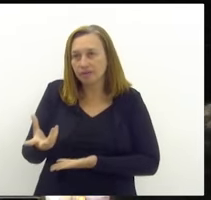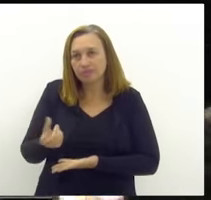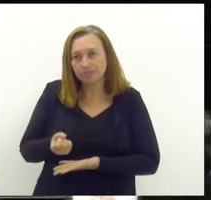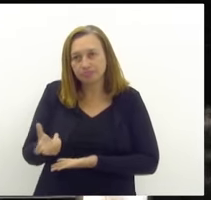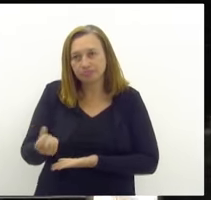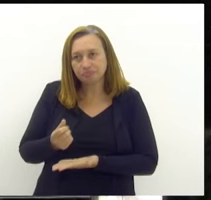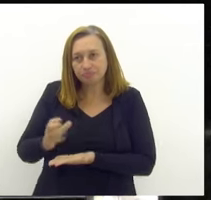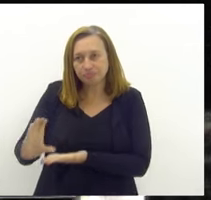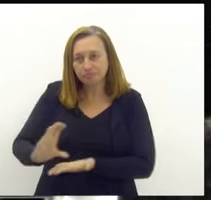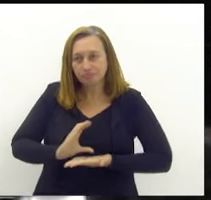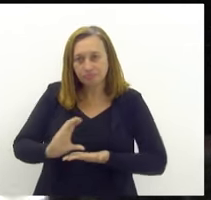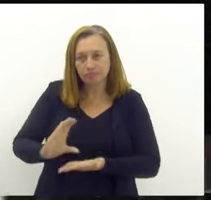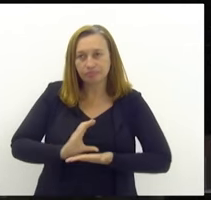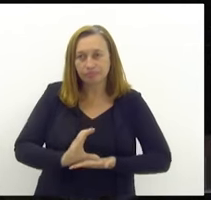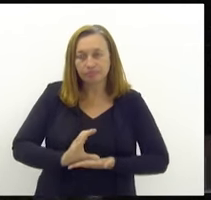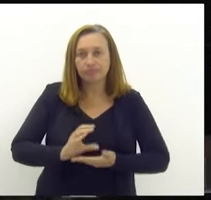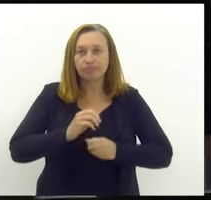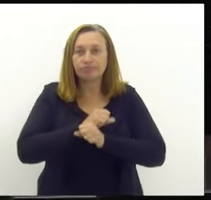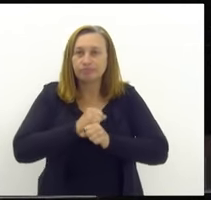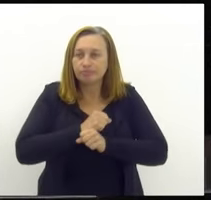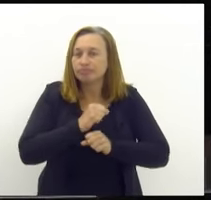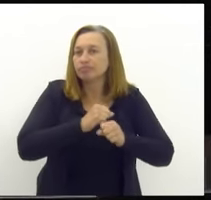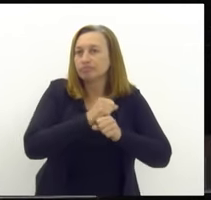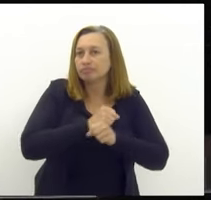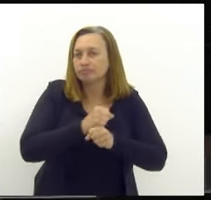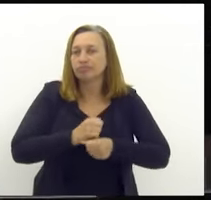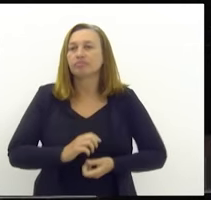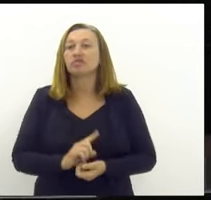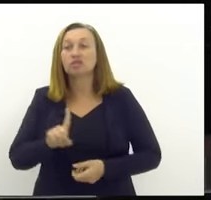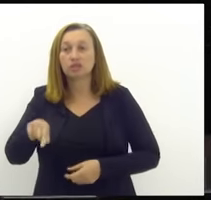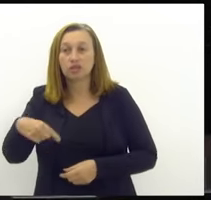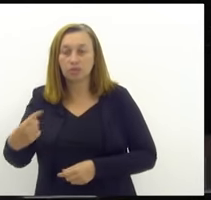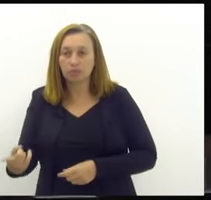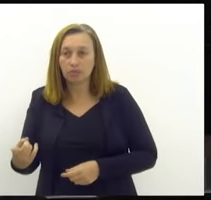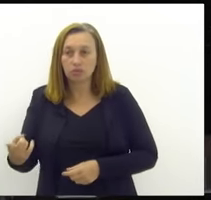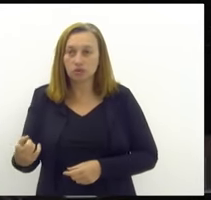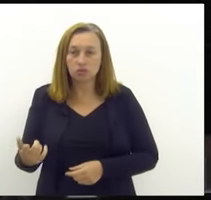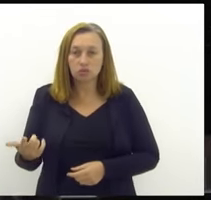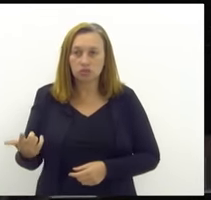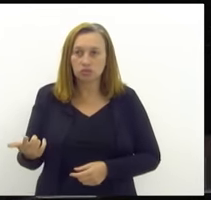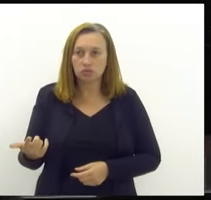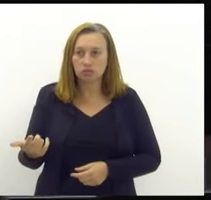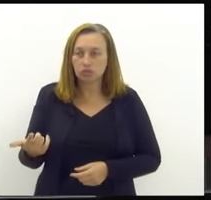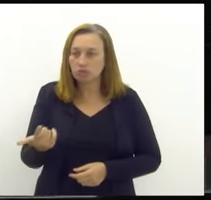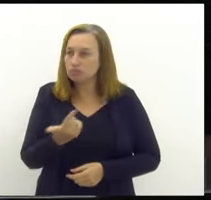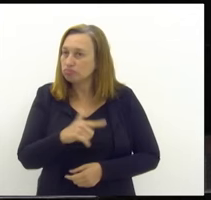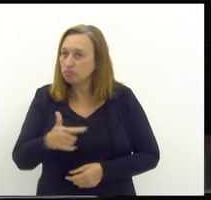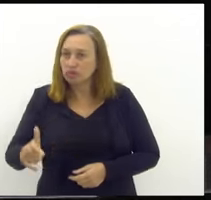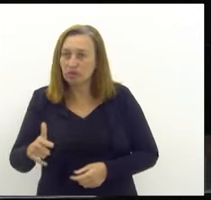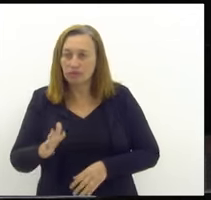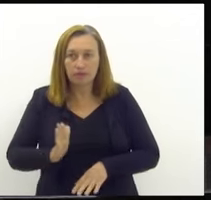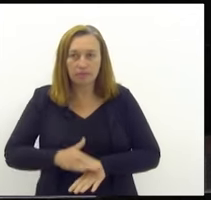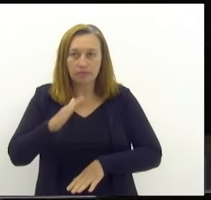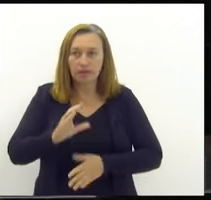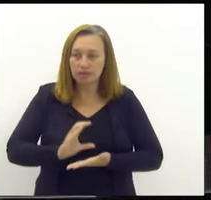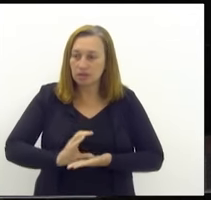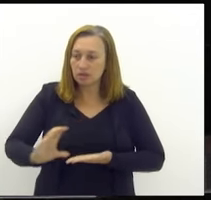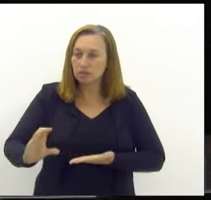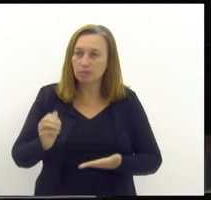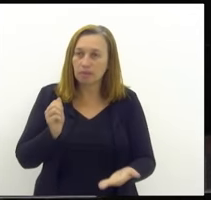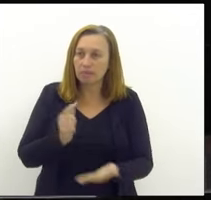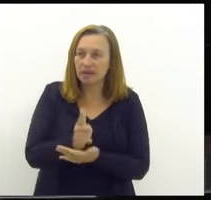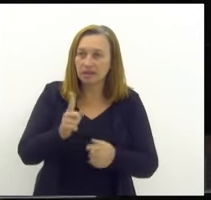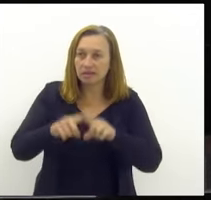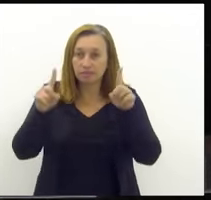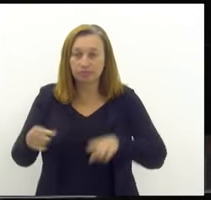recurso ano após ano e depois de uma década não possuí mais recurso nem para pagar Servidor Público